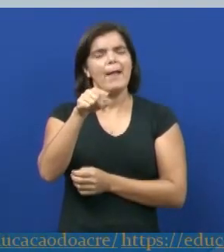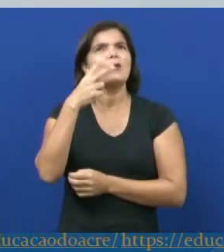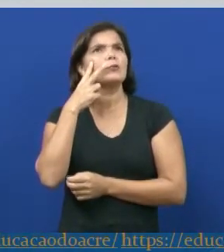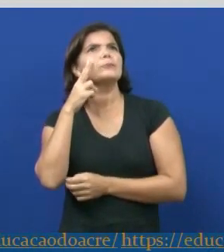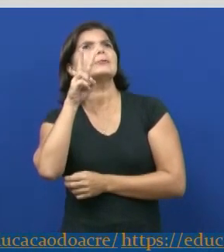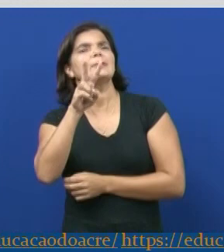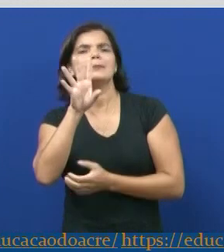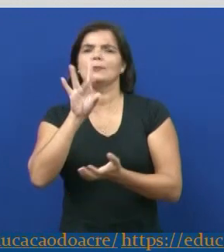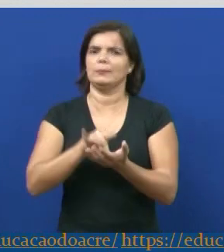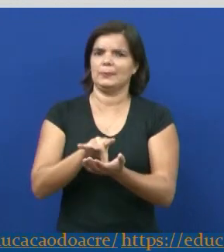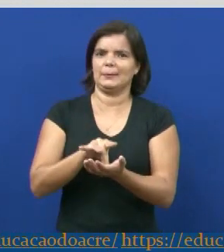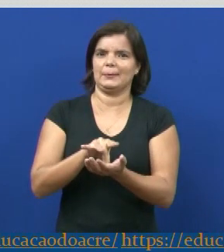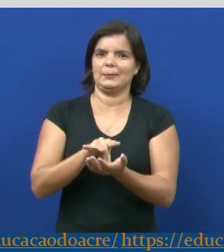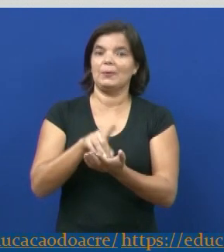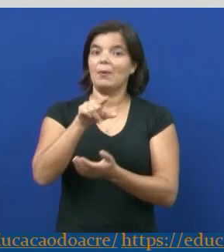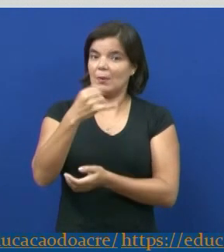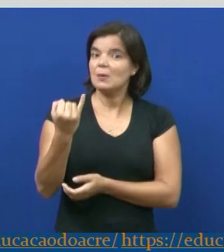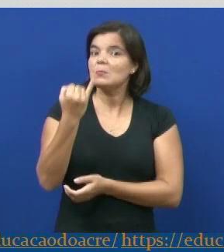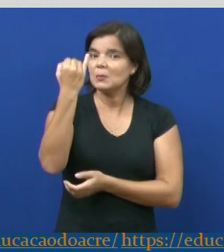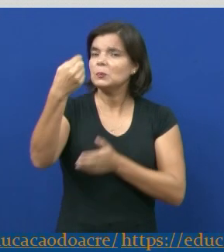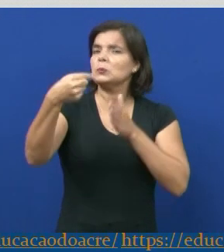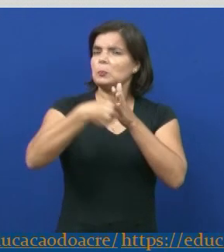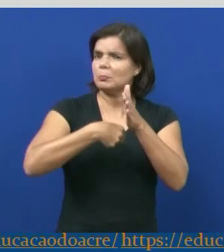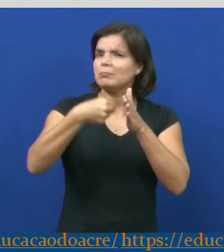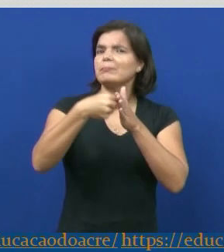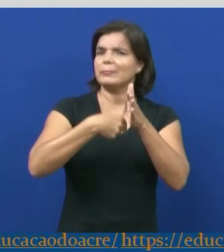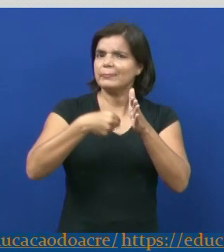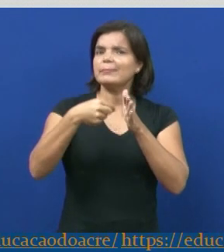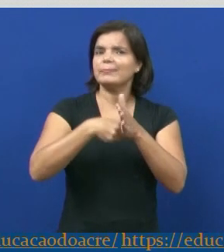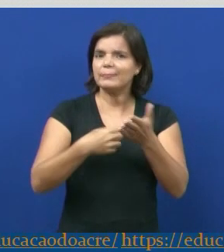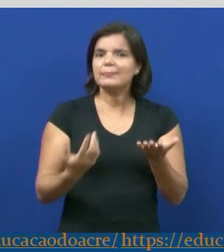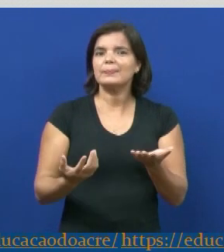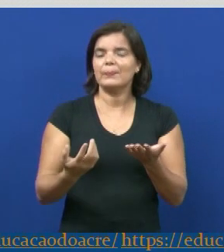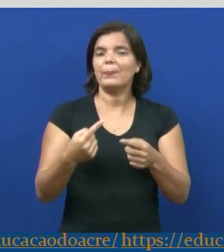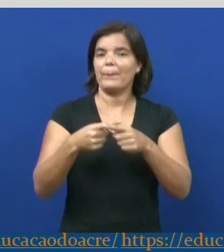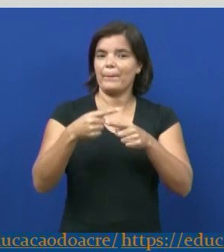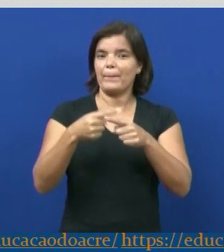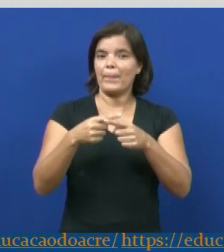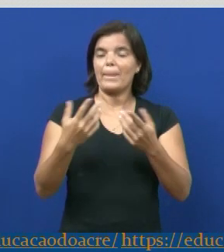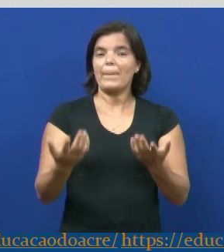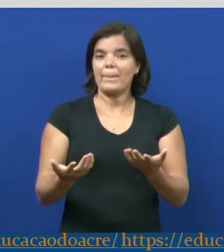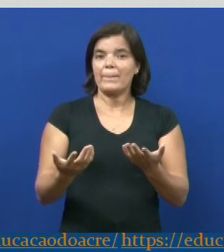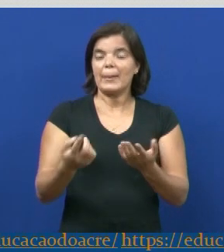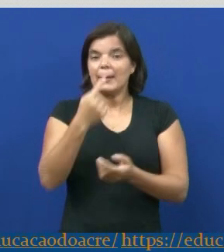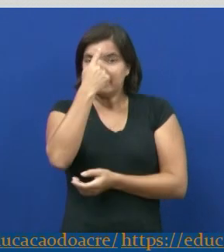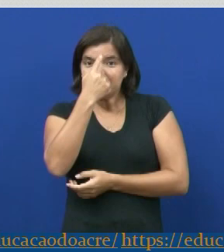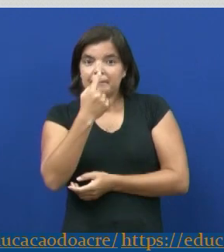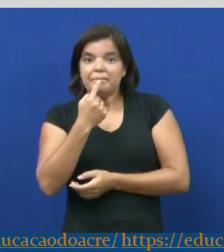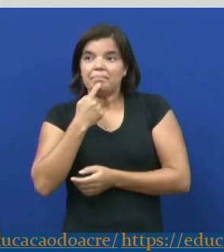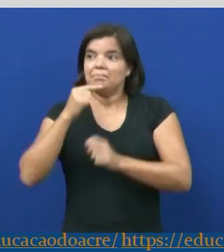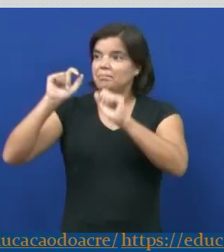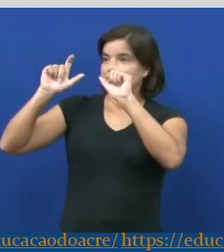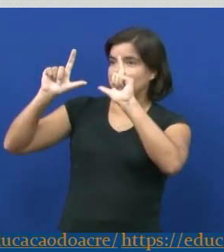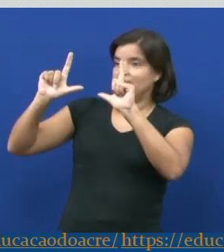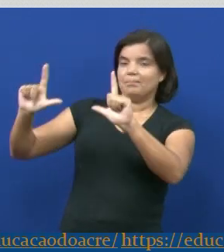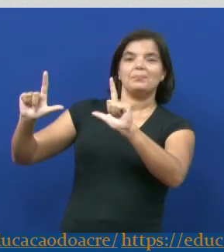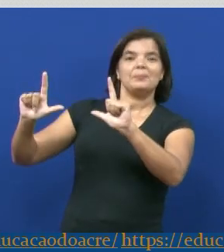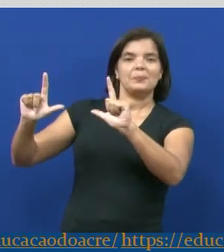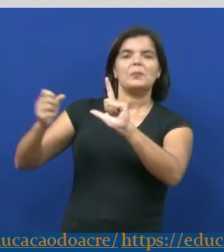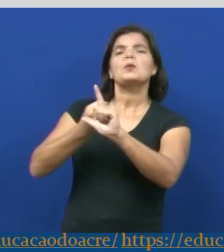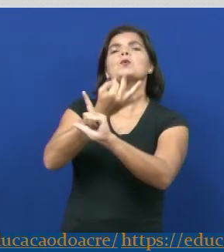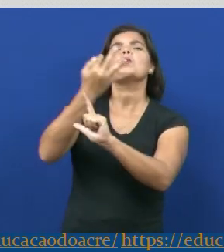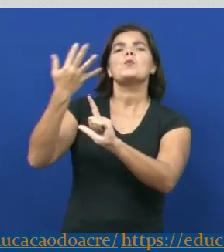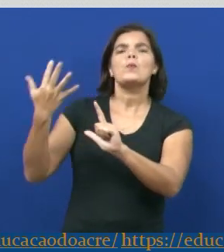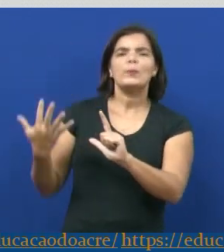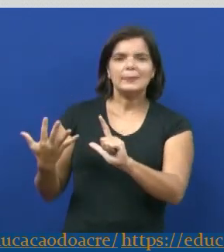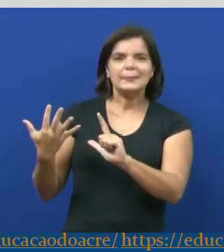que você vê? É importante nos questionarmos sobre isso, né? Uma imagem na parede. Quantas